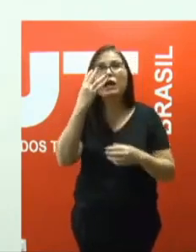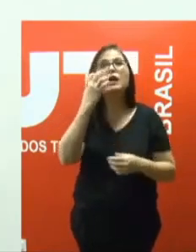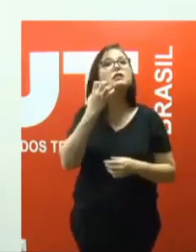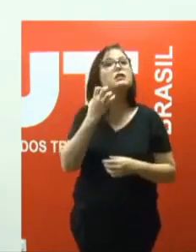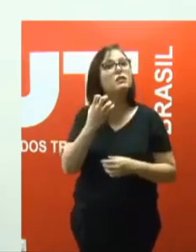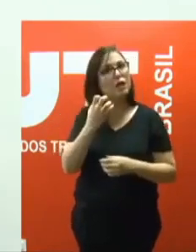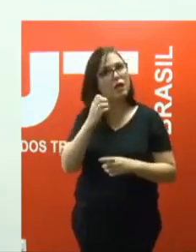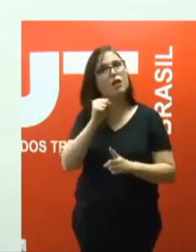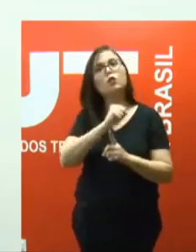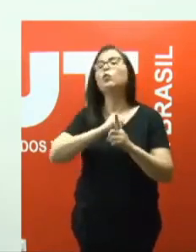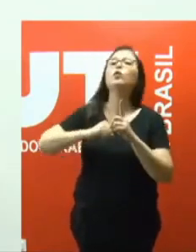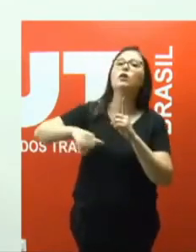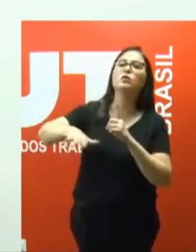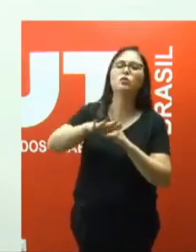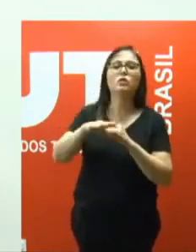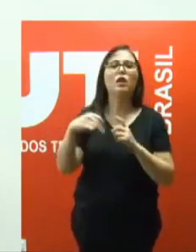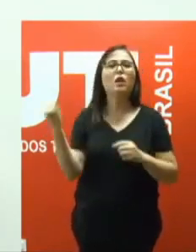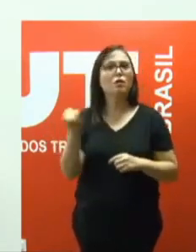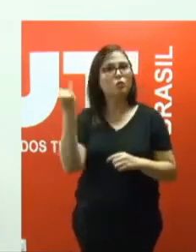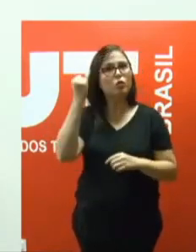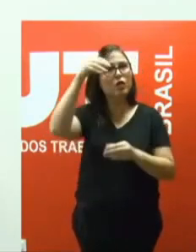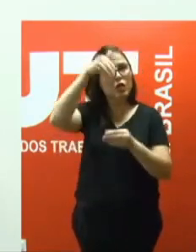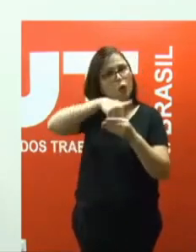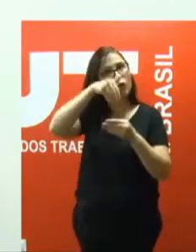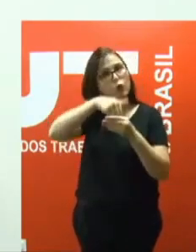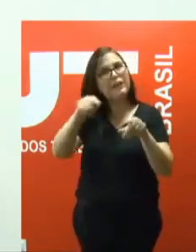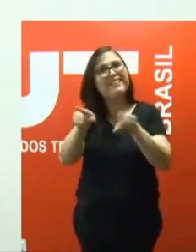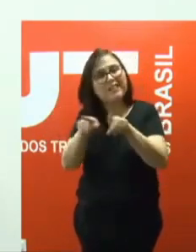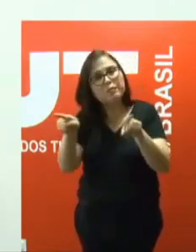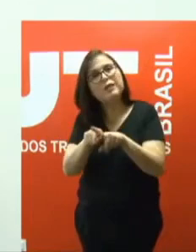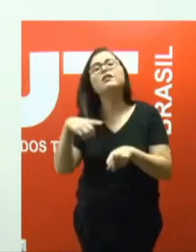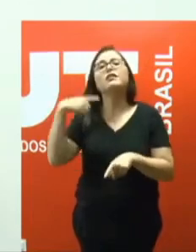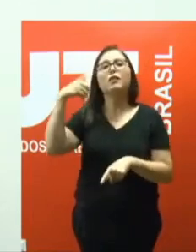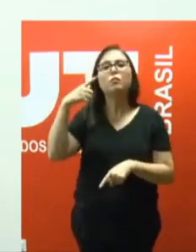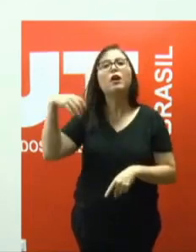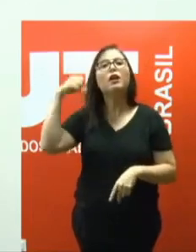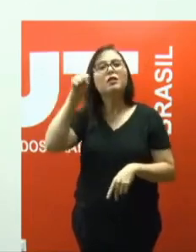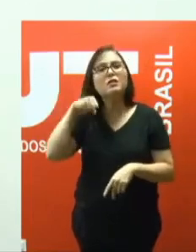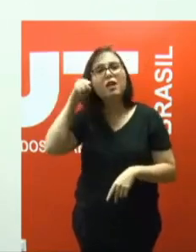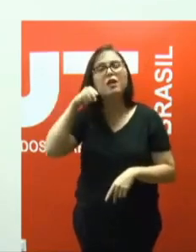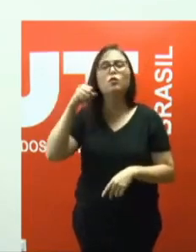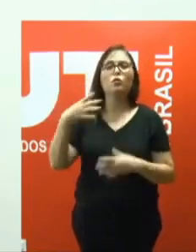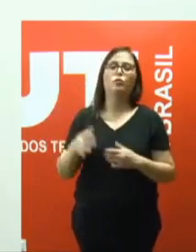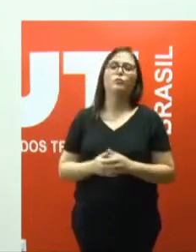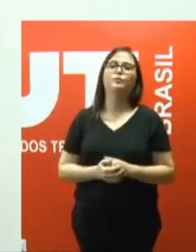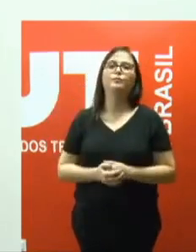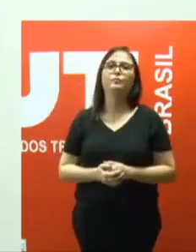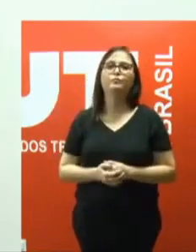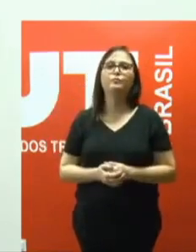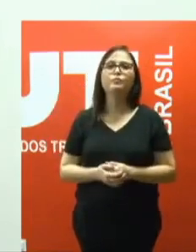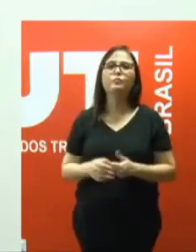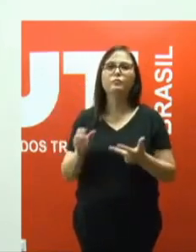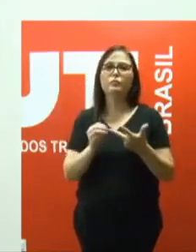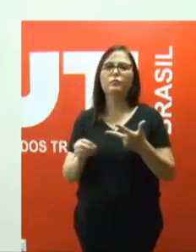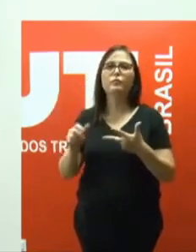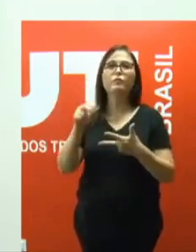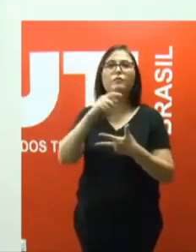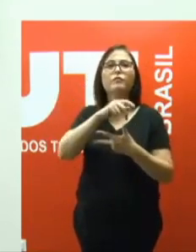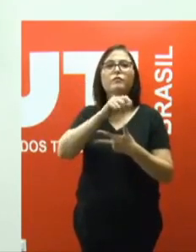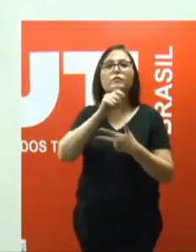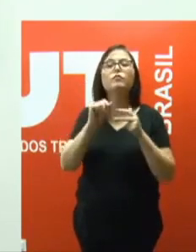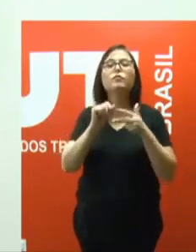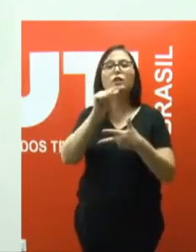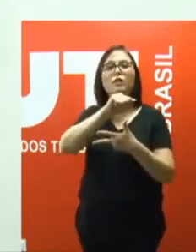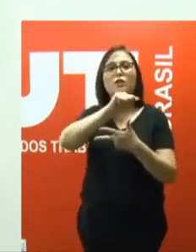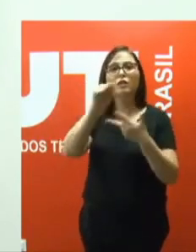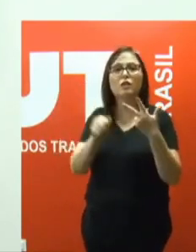a importância de votar no legislativo. Porque eu não sei se vocês perceberam, nós temos hoje,